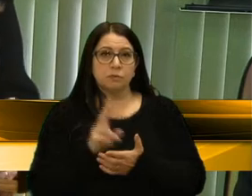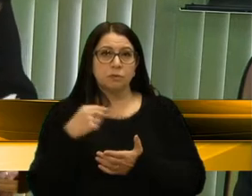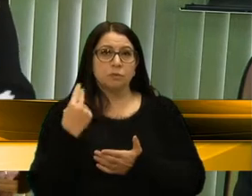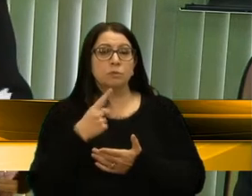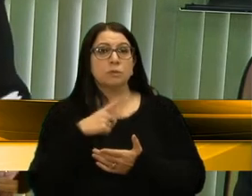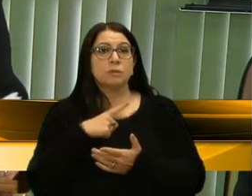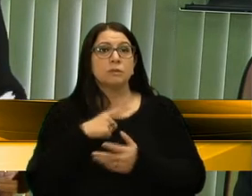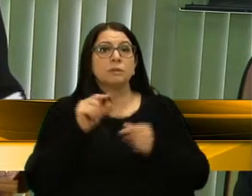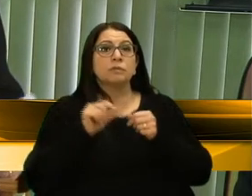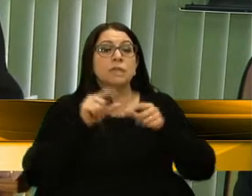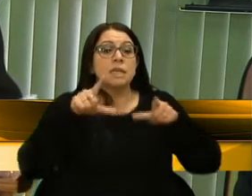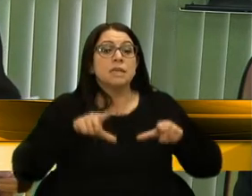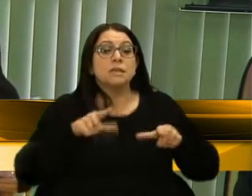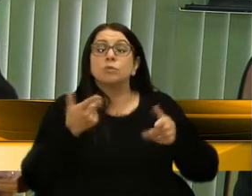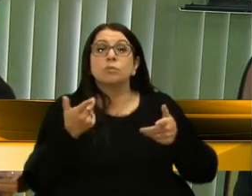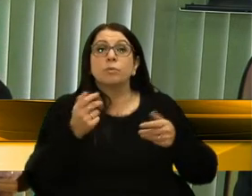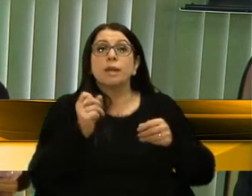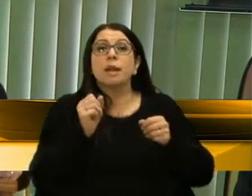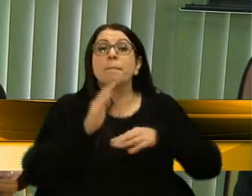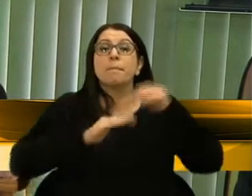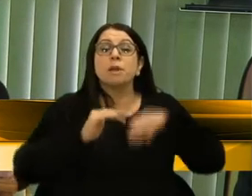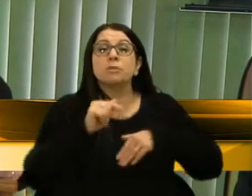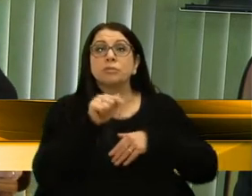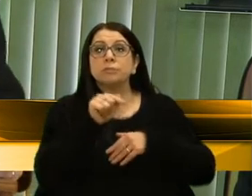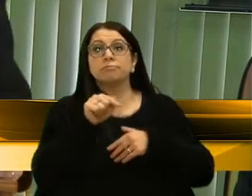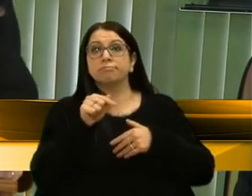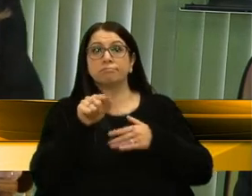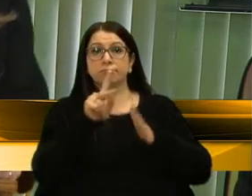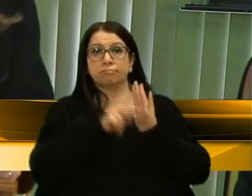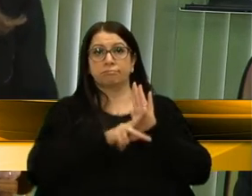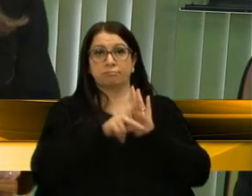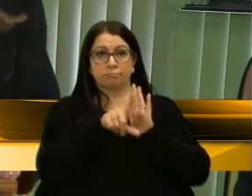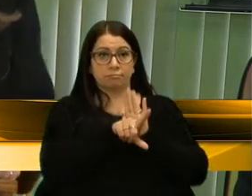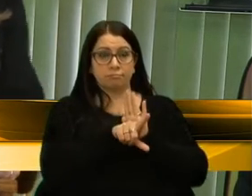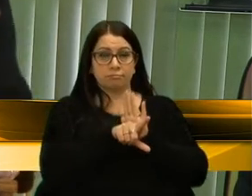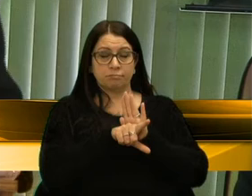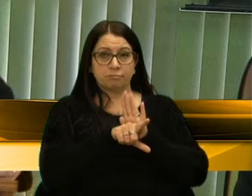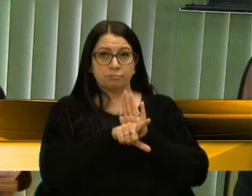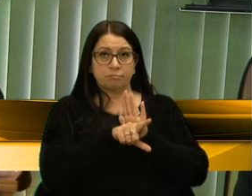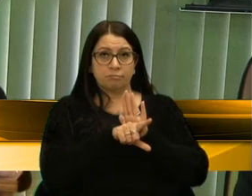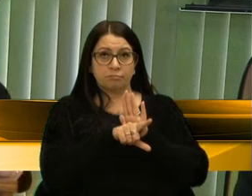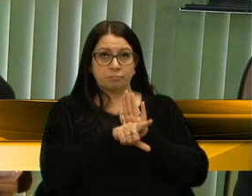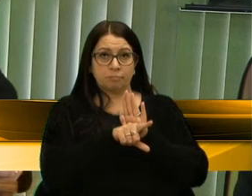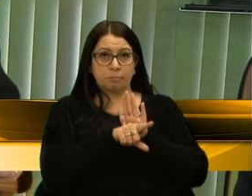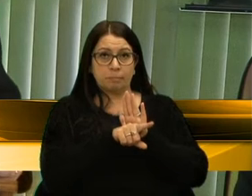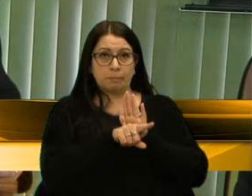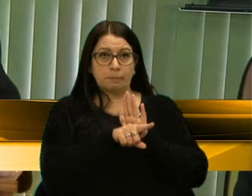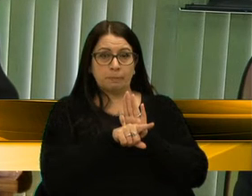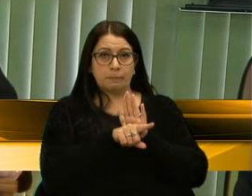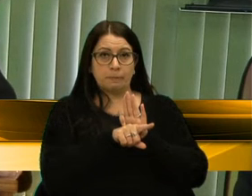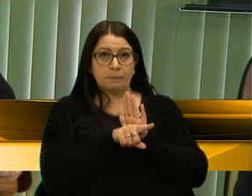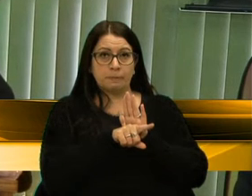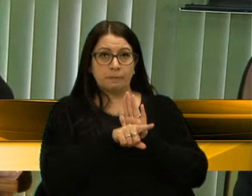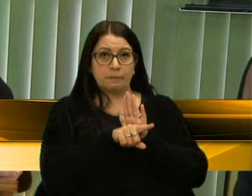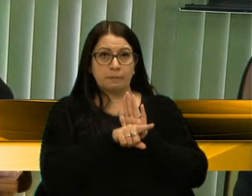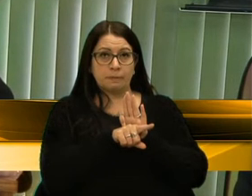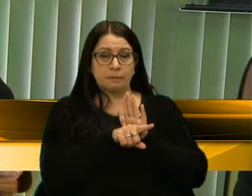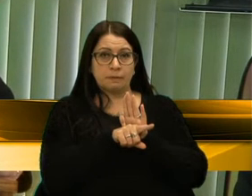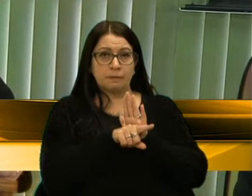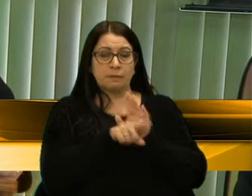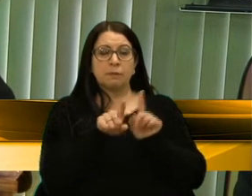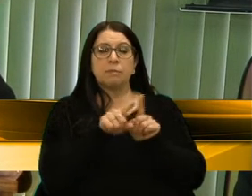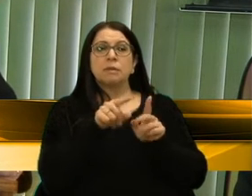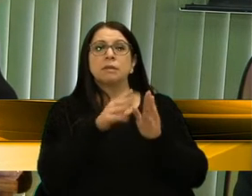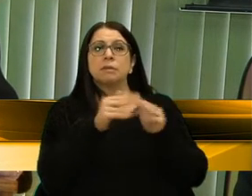Onde se aplicaria, né, esse projeto de lei? Em alienação e concessão